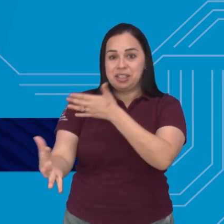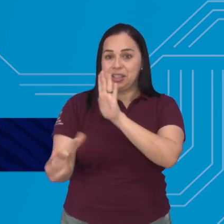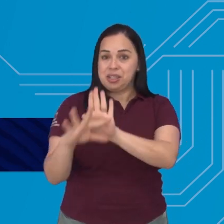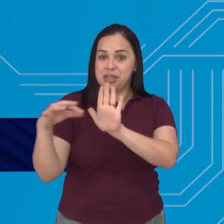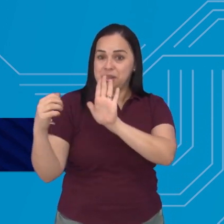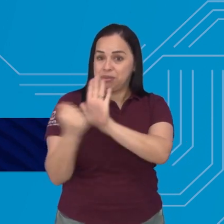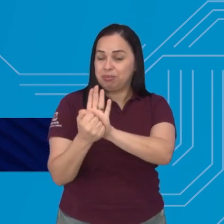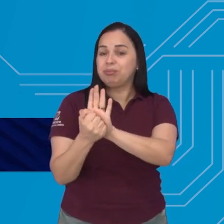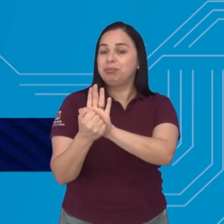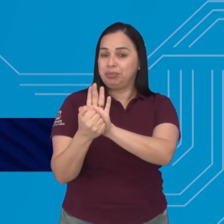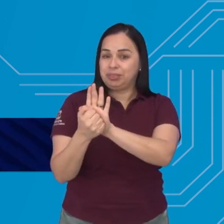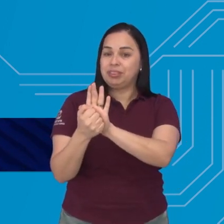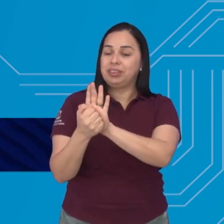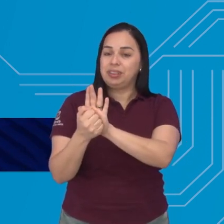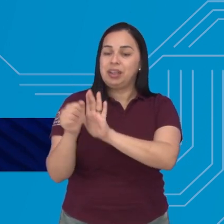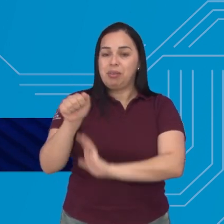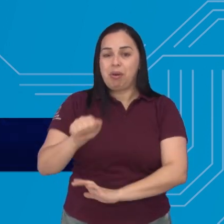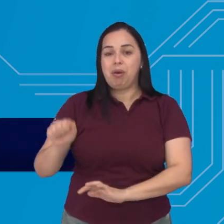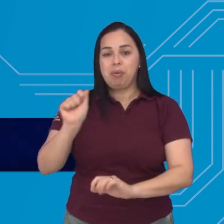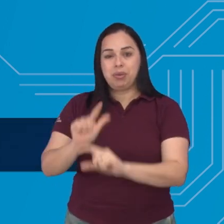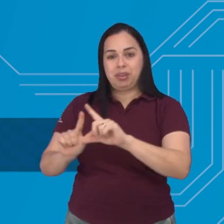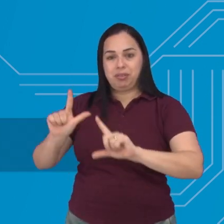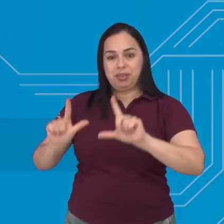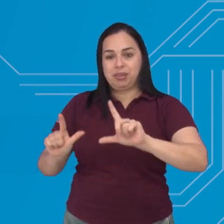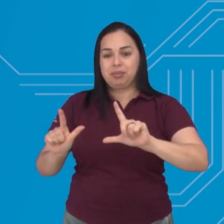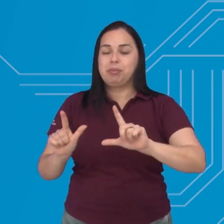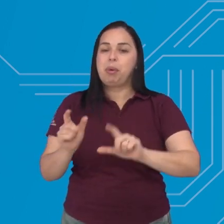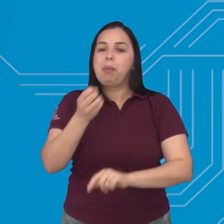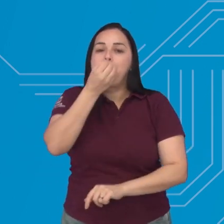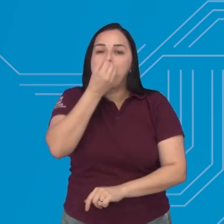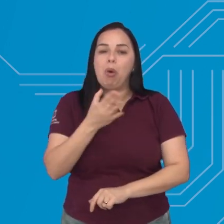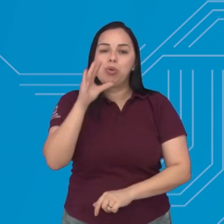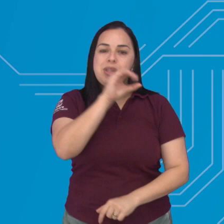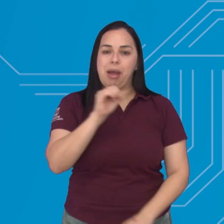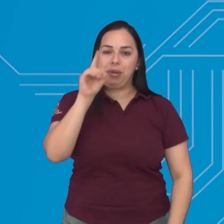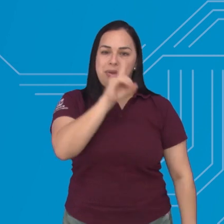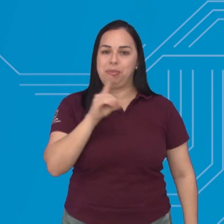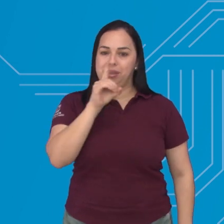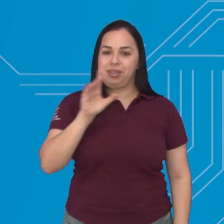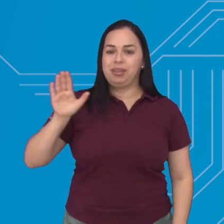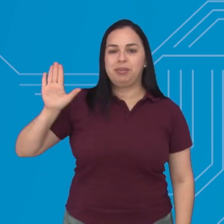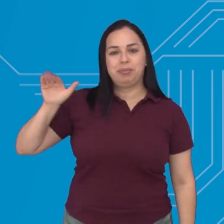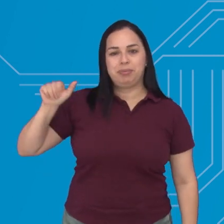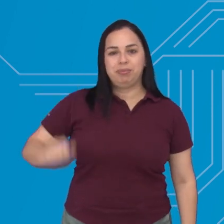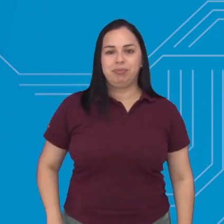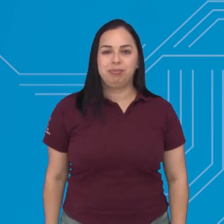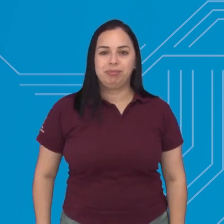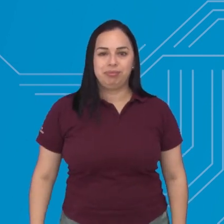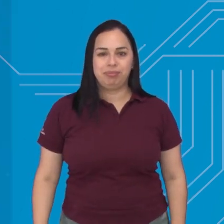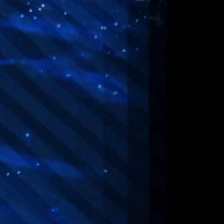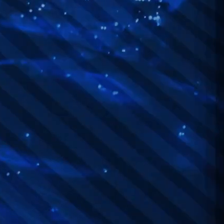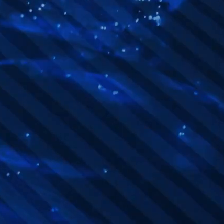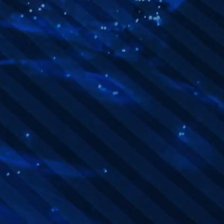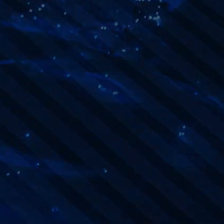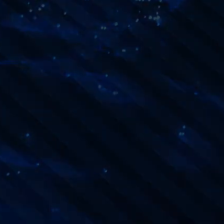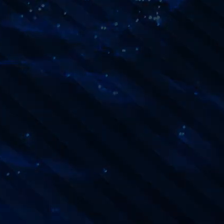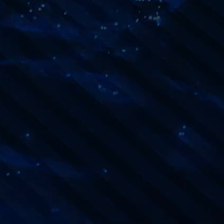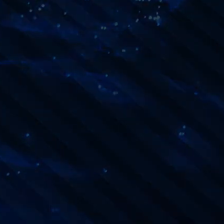e se inscreva nos nossos canais, o @TV Câmara SJC. Um bom fim de semana para você. Até mais!